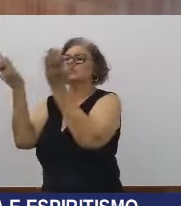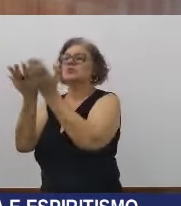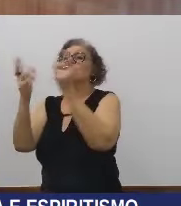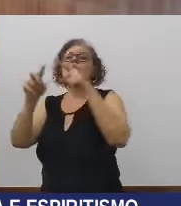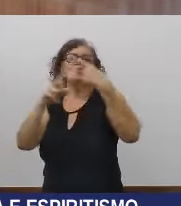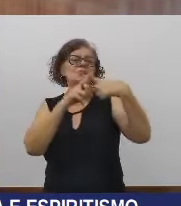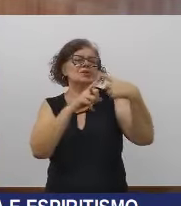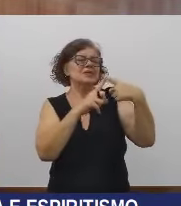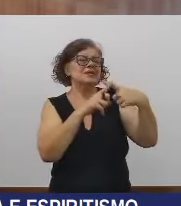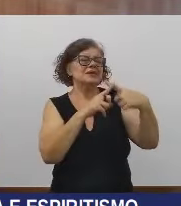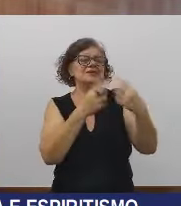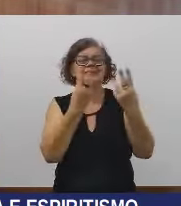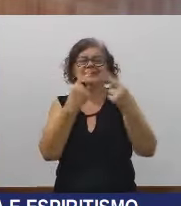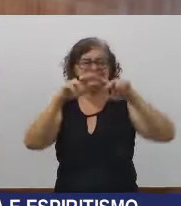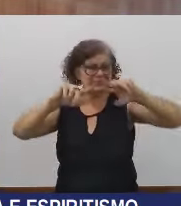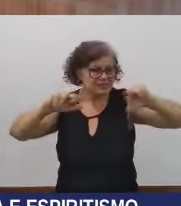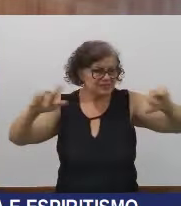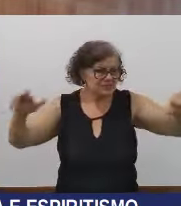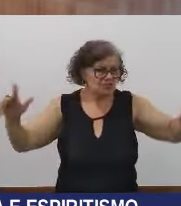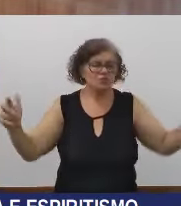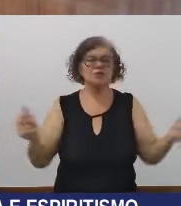tantas dicotomias?